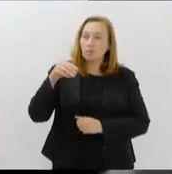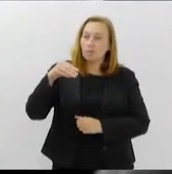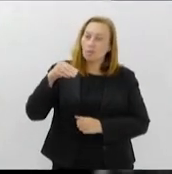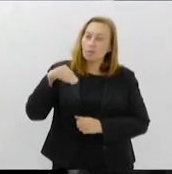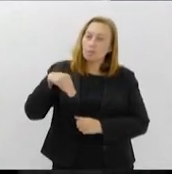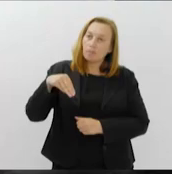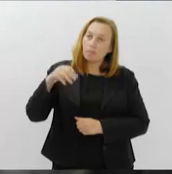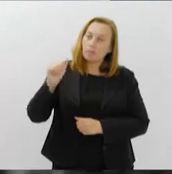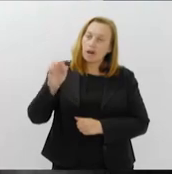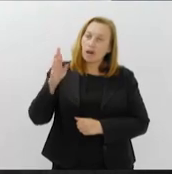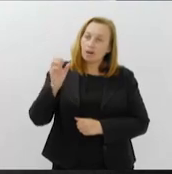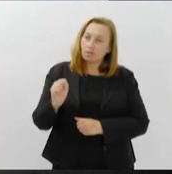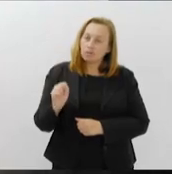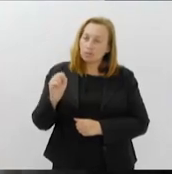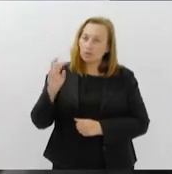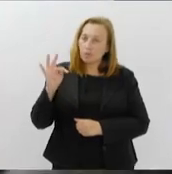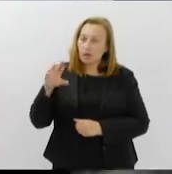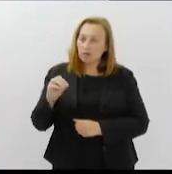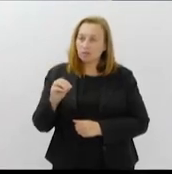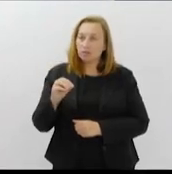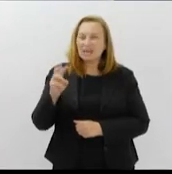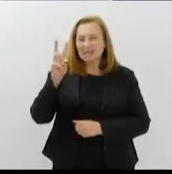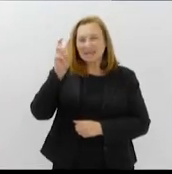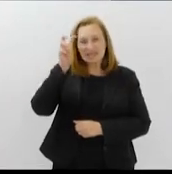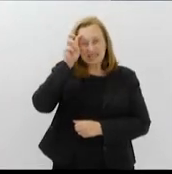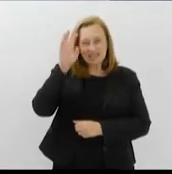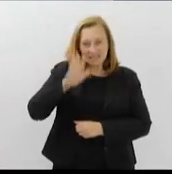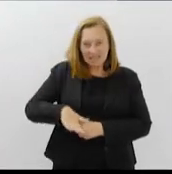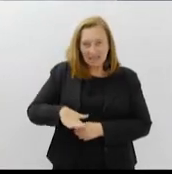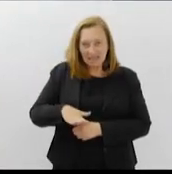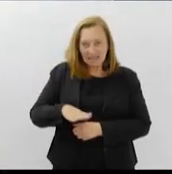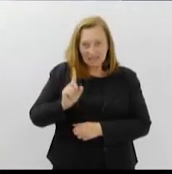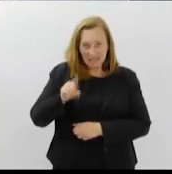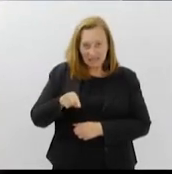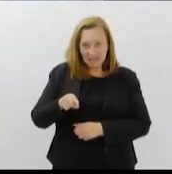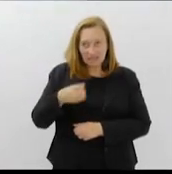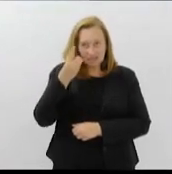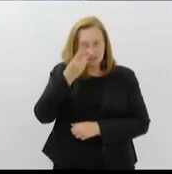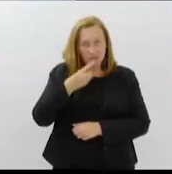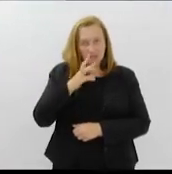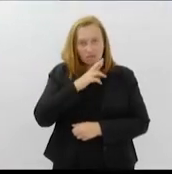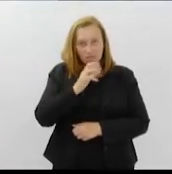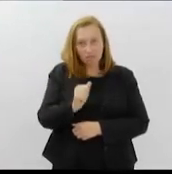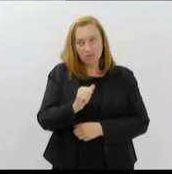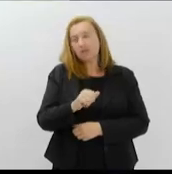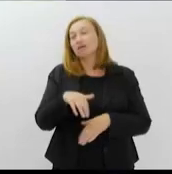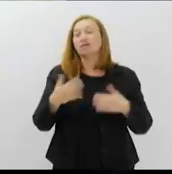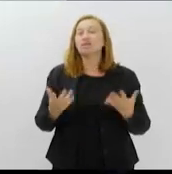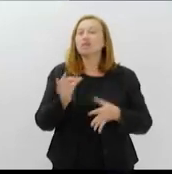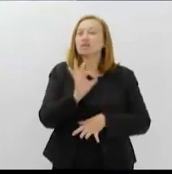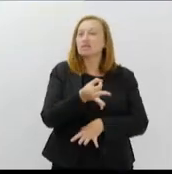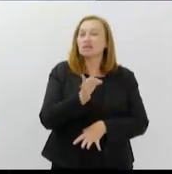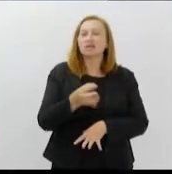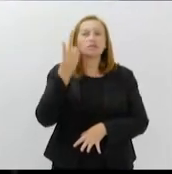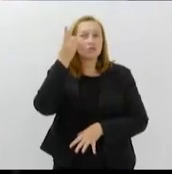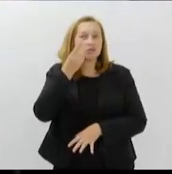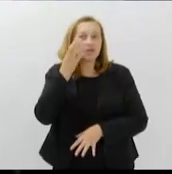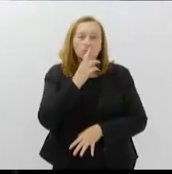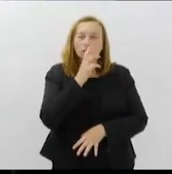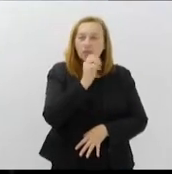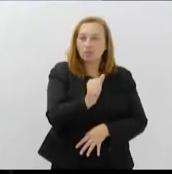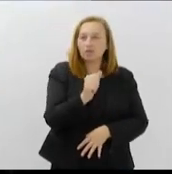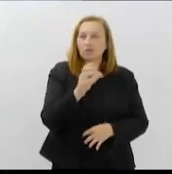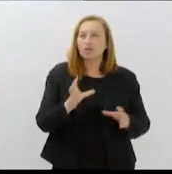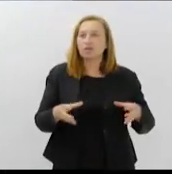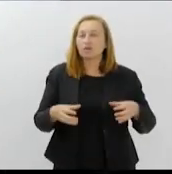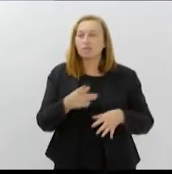de tarde, não é isso, deputado Rodrigo? Quinta de tarde. Aí seria correto o deputado Amorim, que é o presidente da